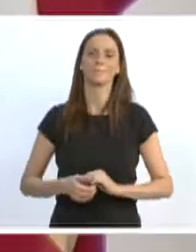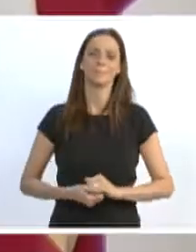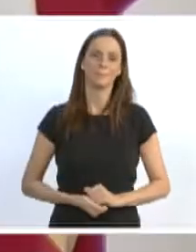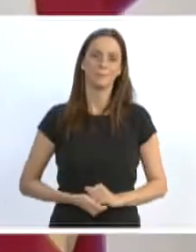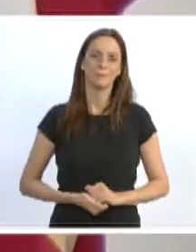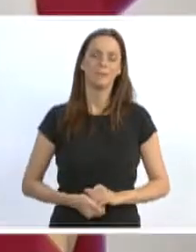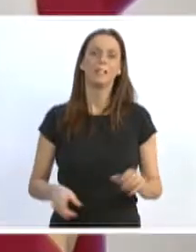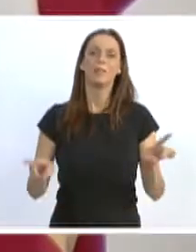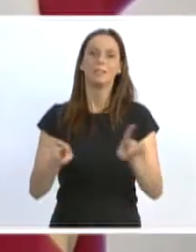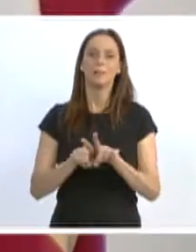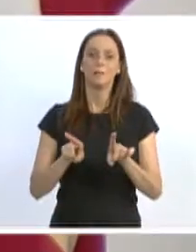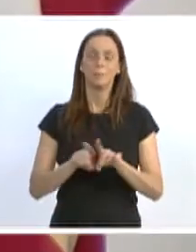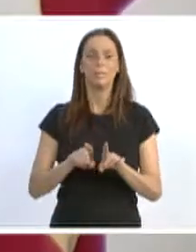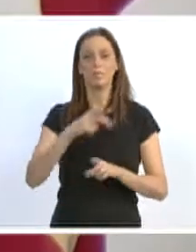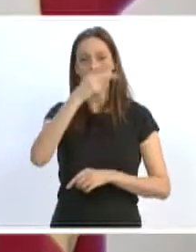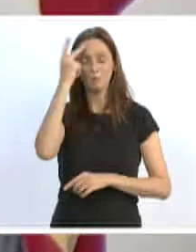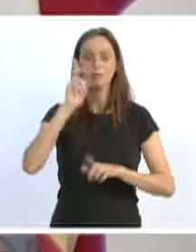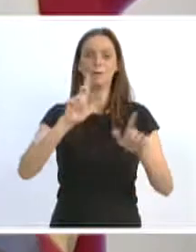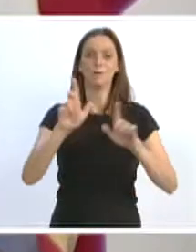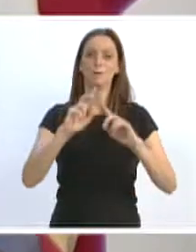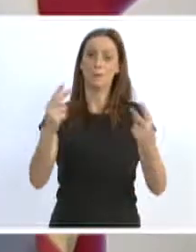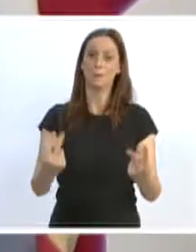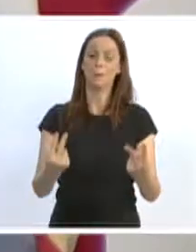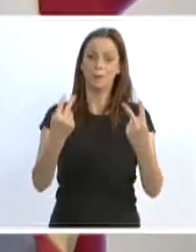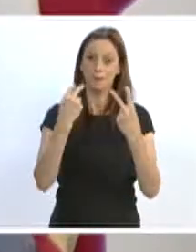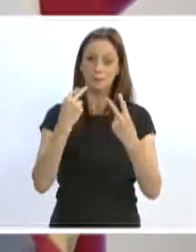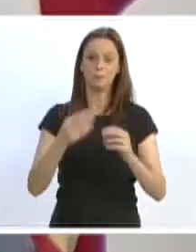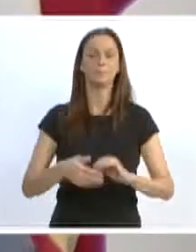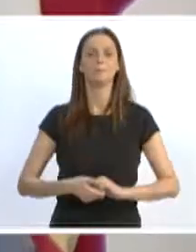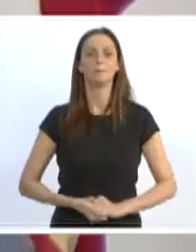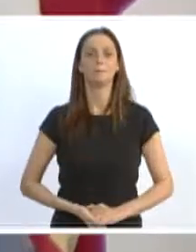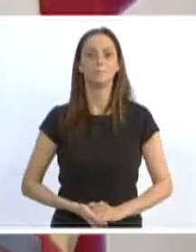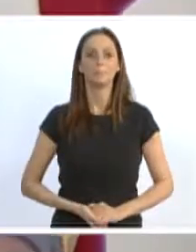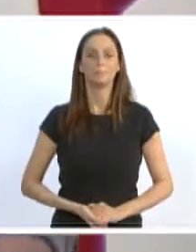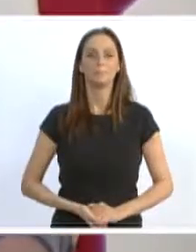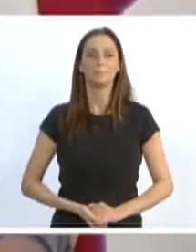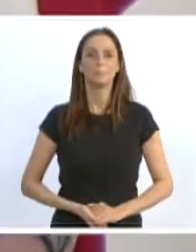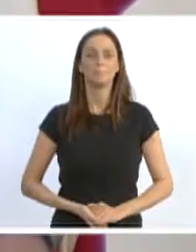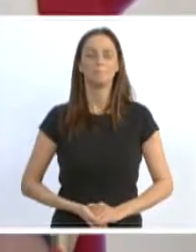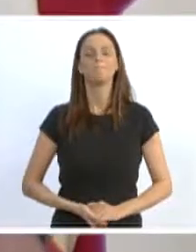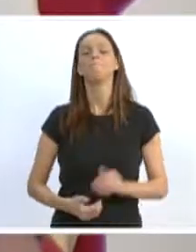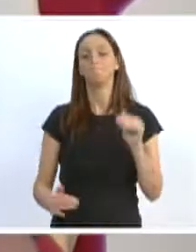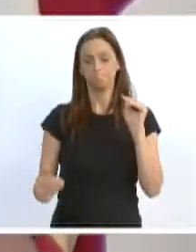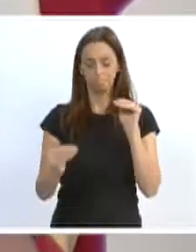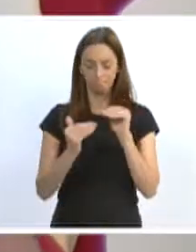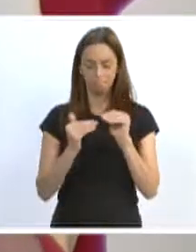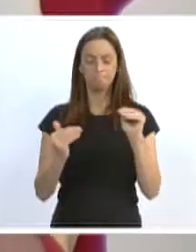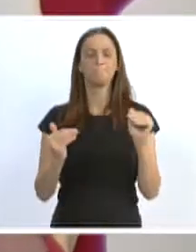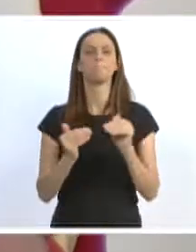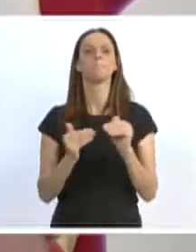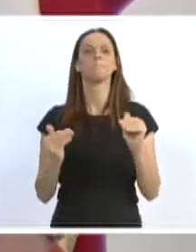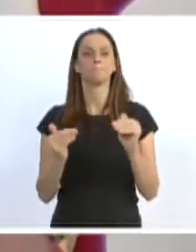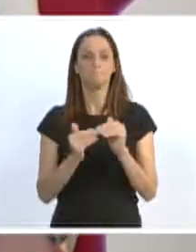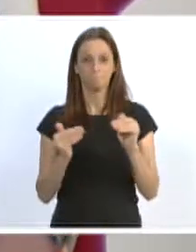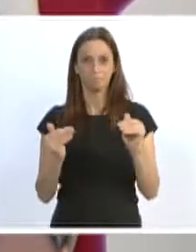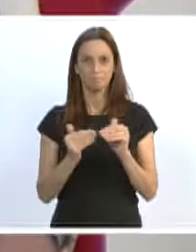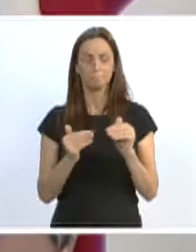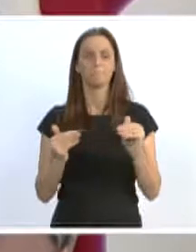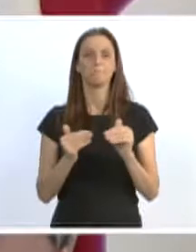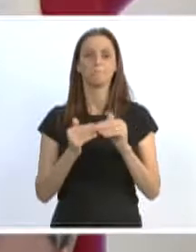também da companhia através da tv l eu quero aqui fazer coroa a menção